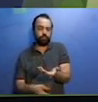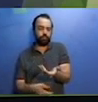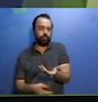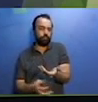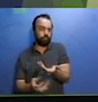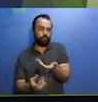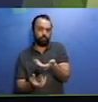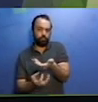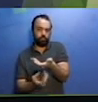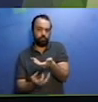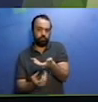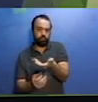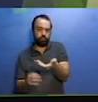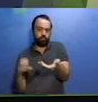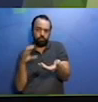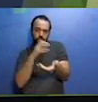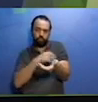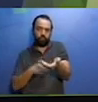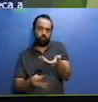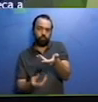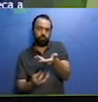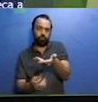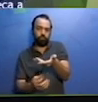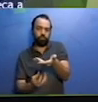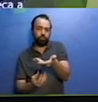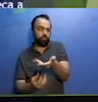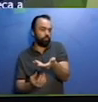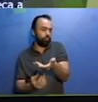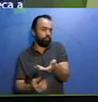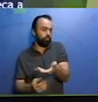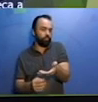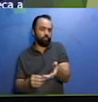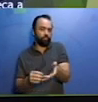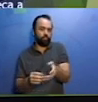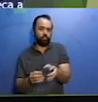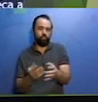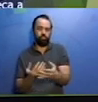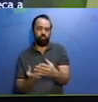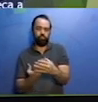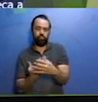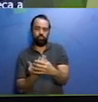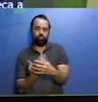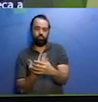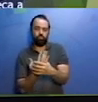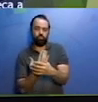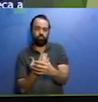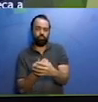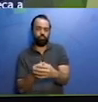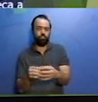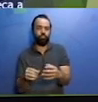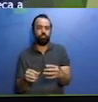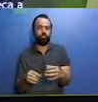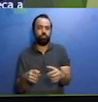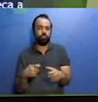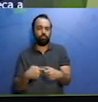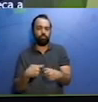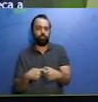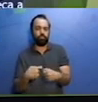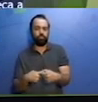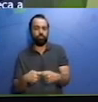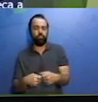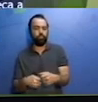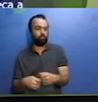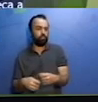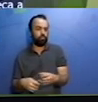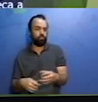elétrica para aquecer a mistura. Com a mistura aquecida, o sólido, é uma mistura de sólido